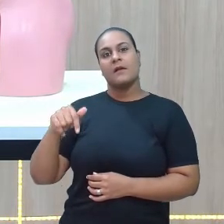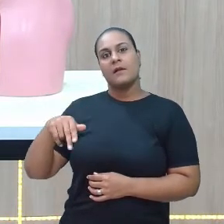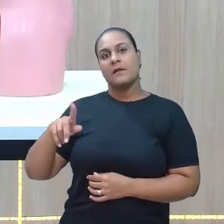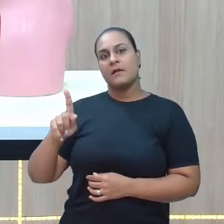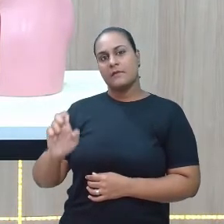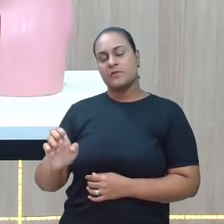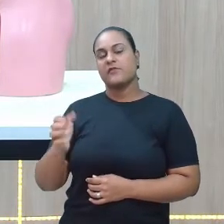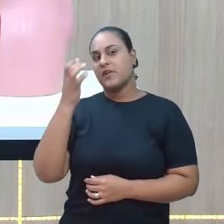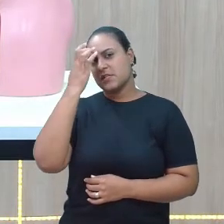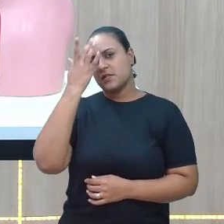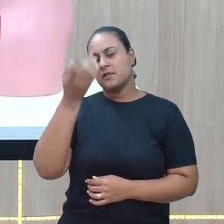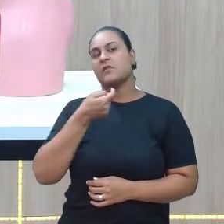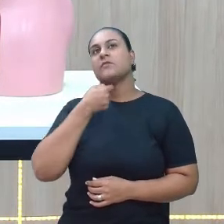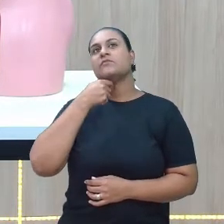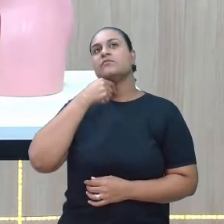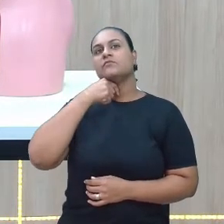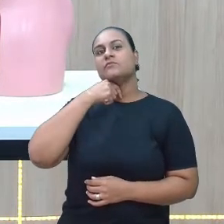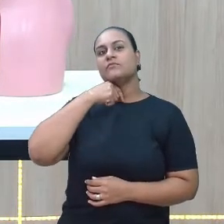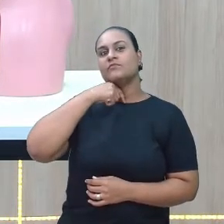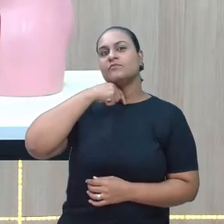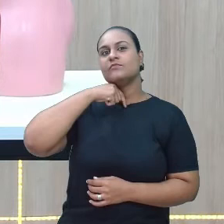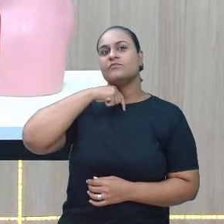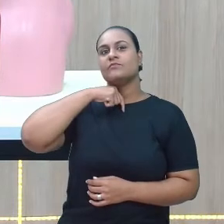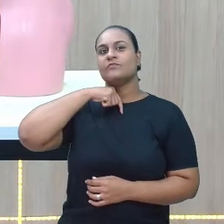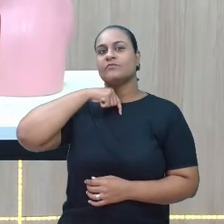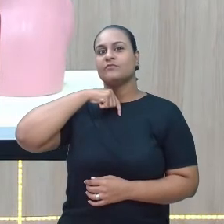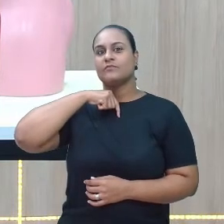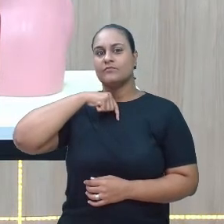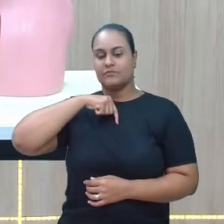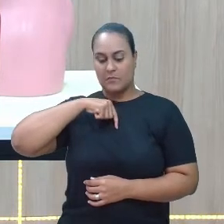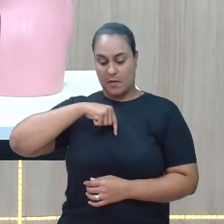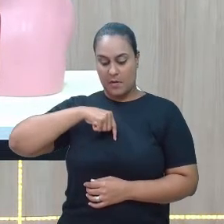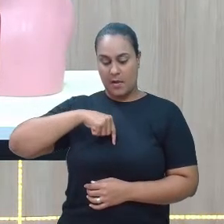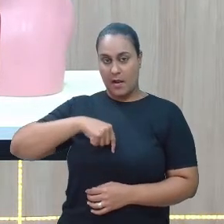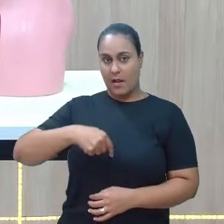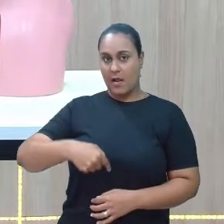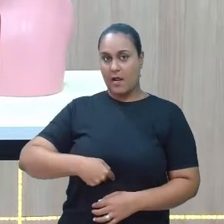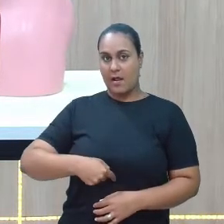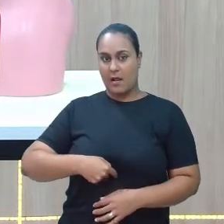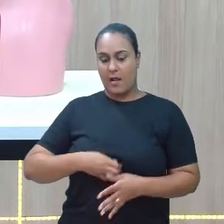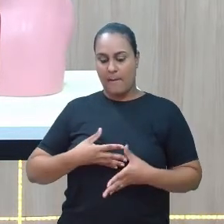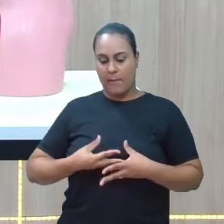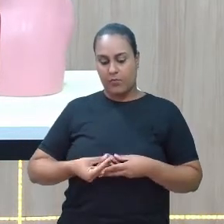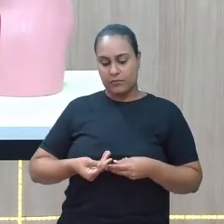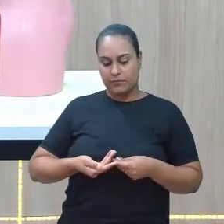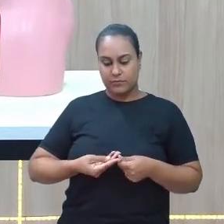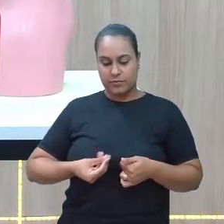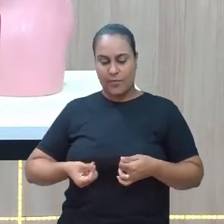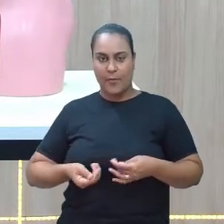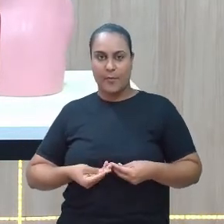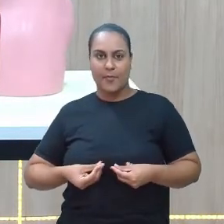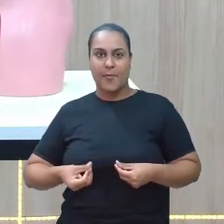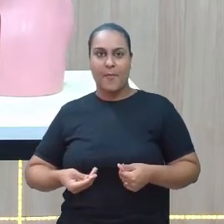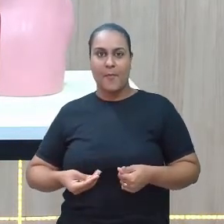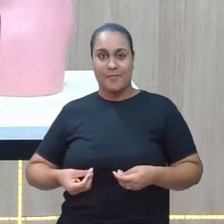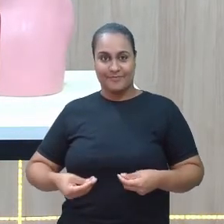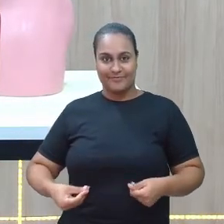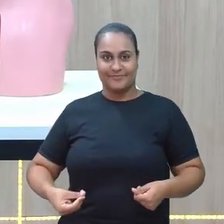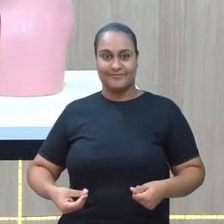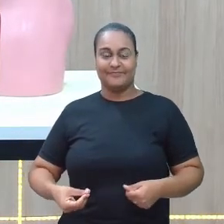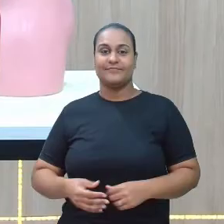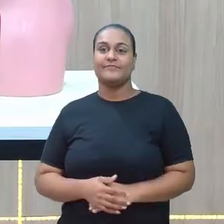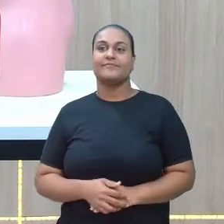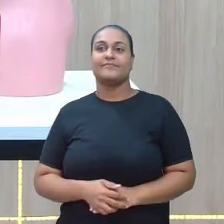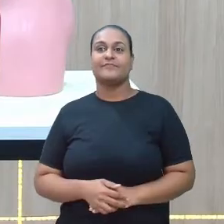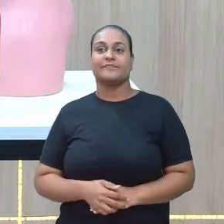o alimento vá descendo até chegar no estômago e ser digerido pelos outros órgãos e enzimas.